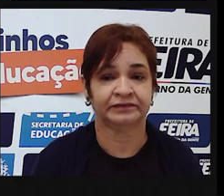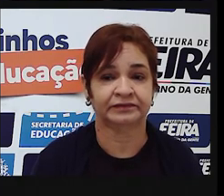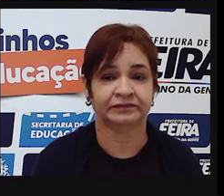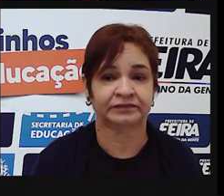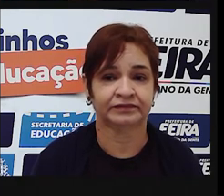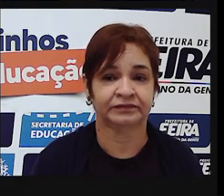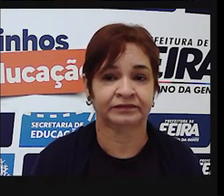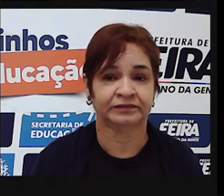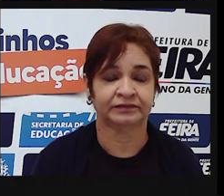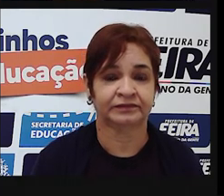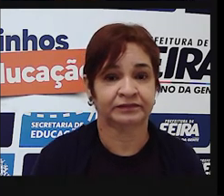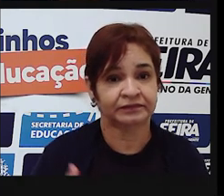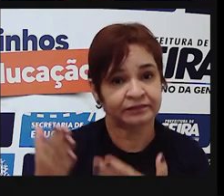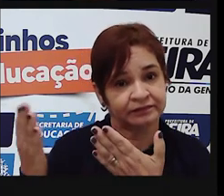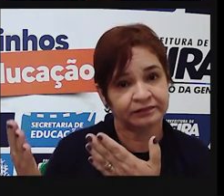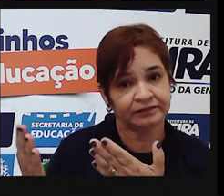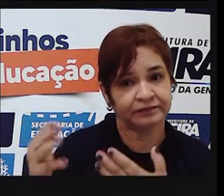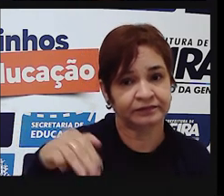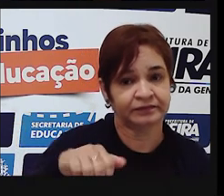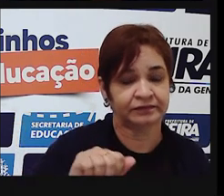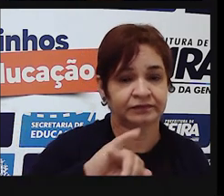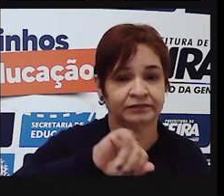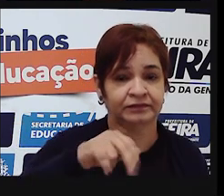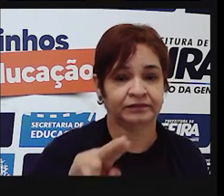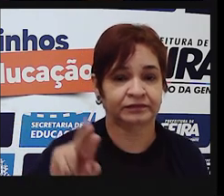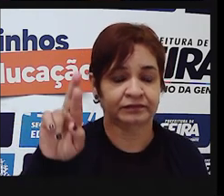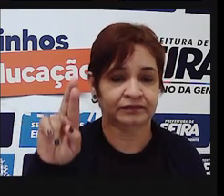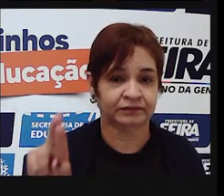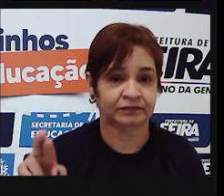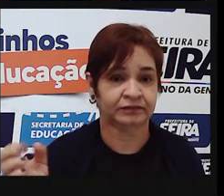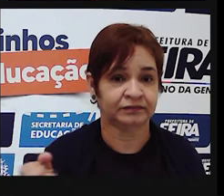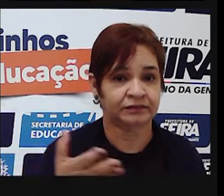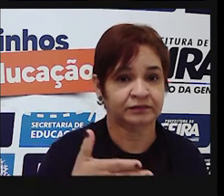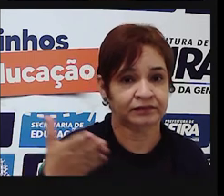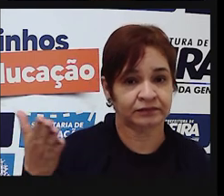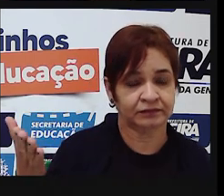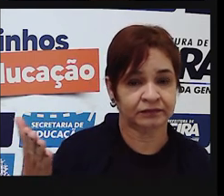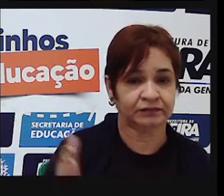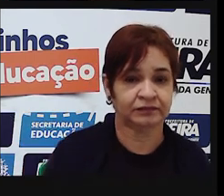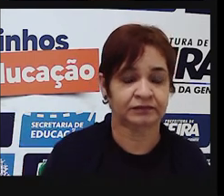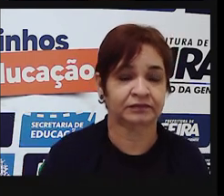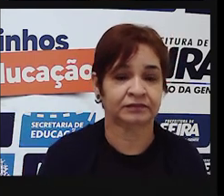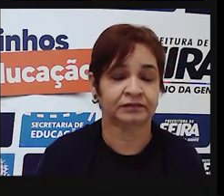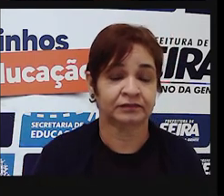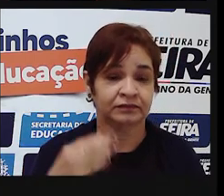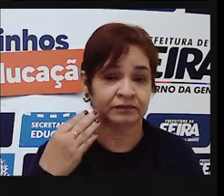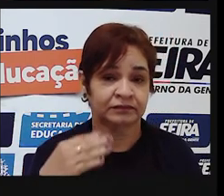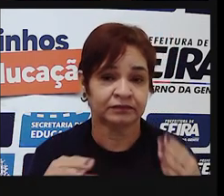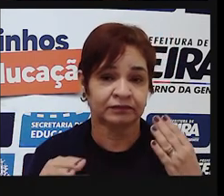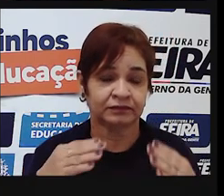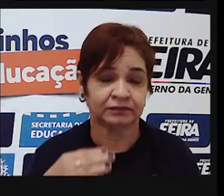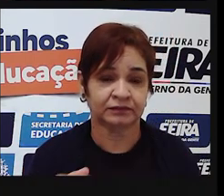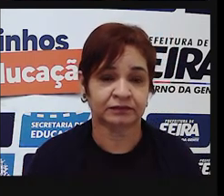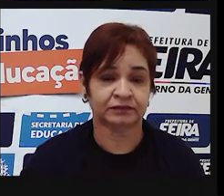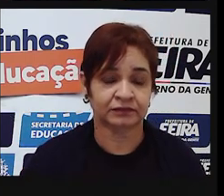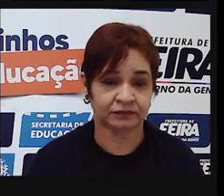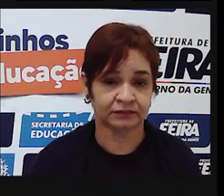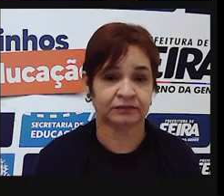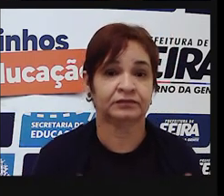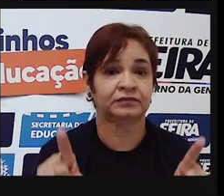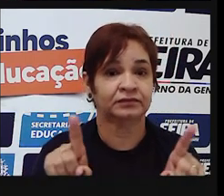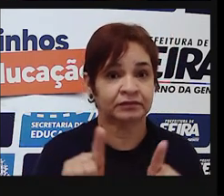Majur. Uma das novas caras da MPB, a cantora Majur, nasceu em Salvador em